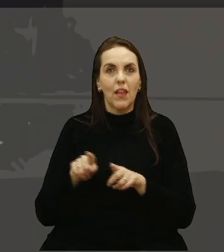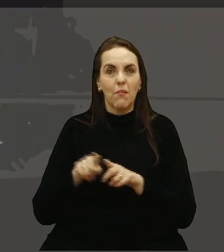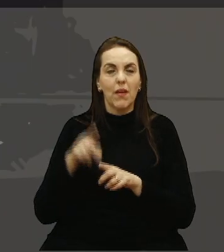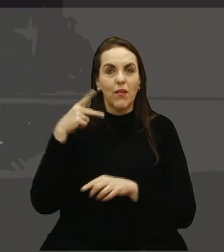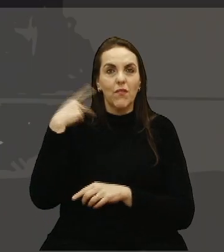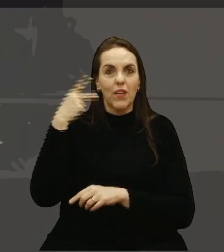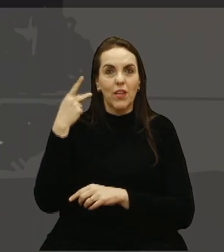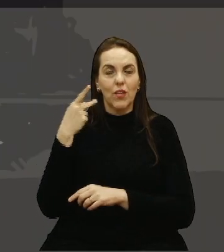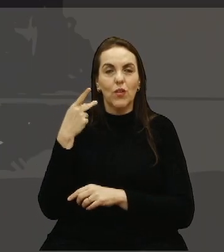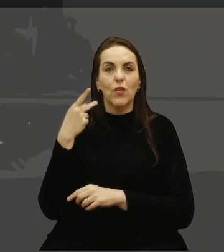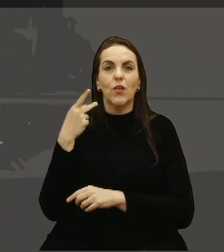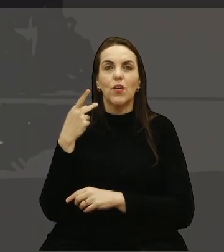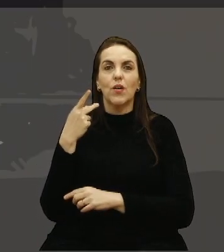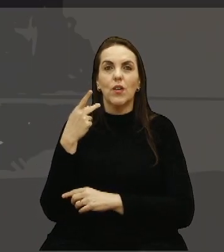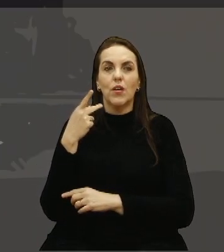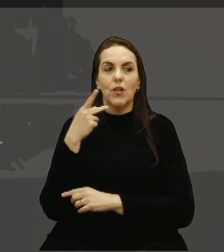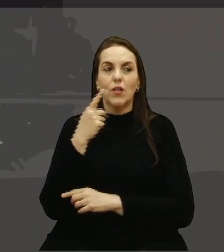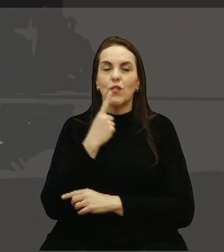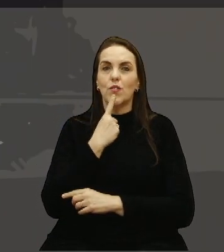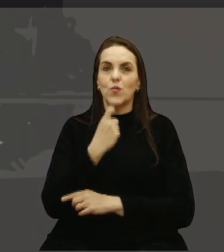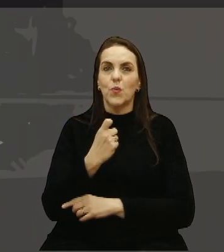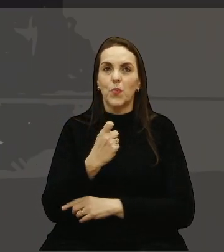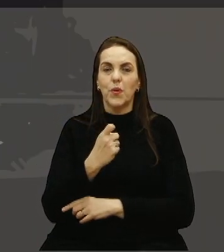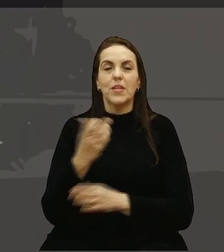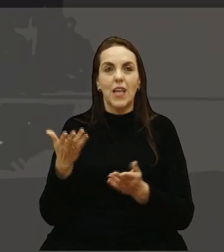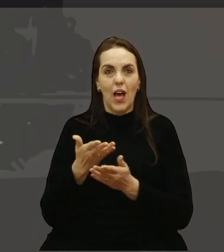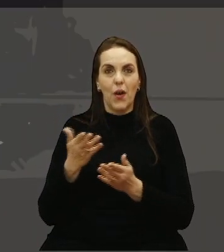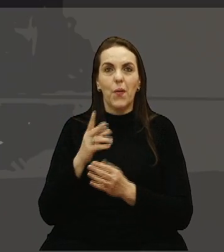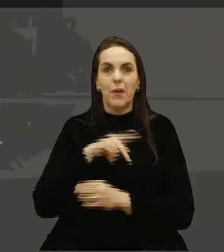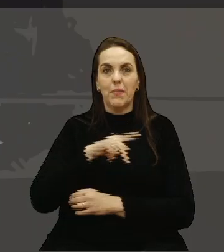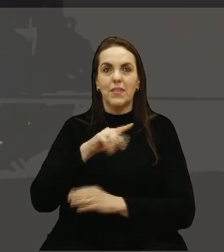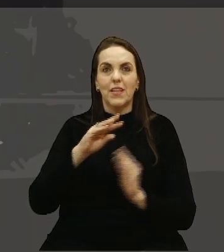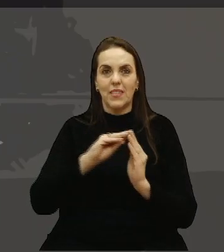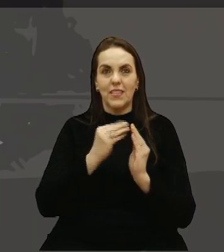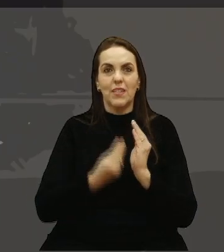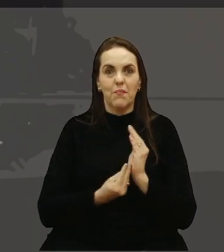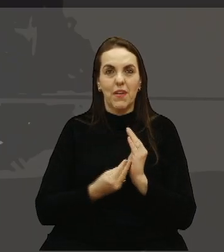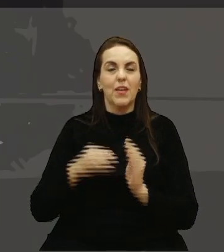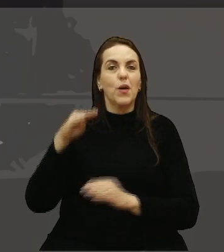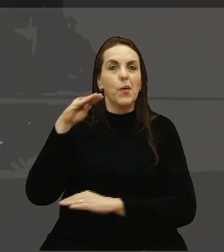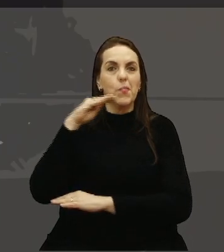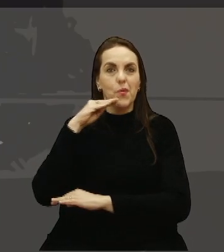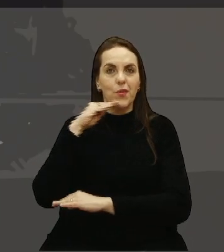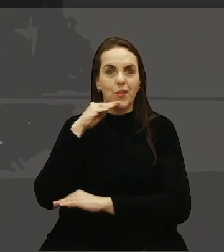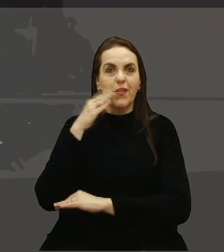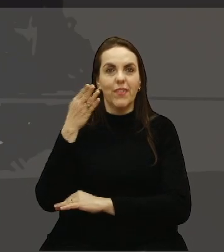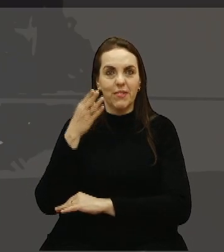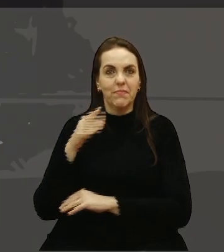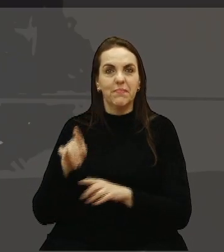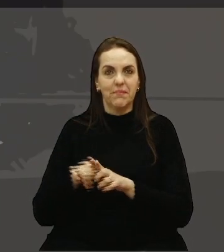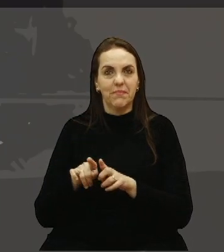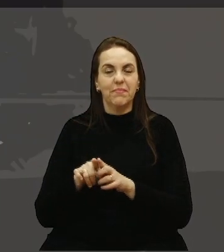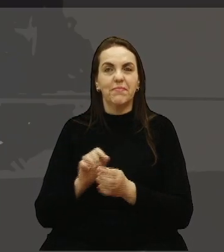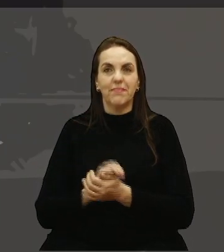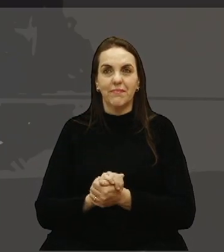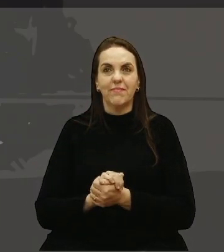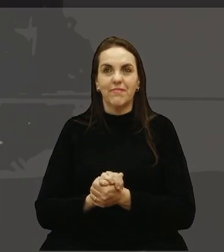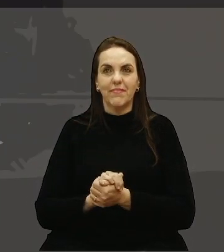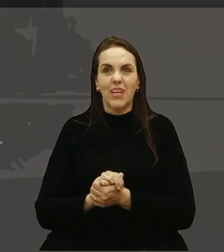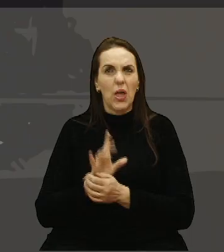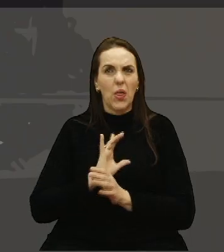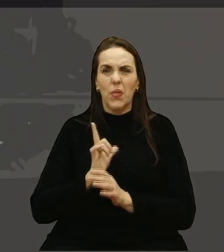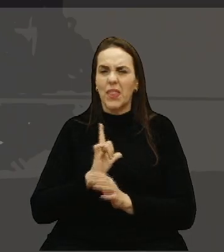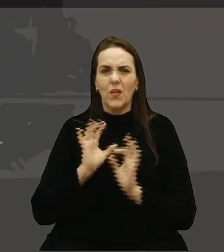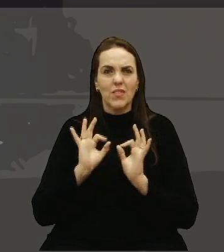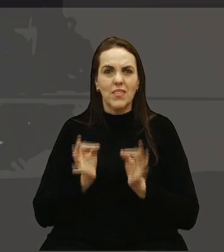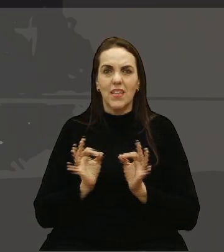Ues, que está hoje presidente do SAMAI, o vereador Bortola, né? E eu tenho certeza que